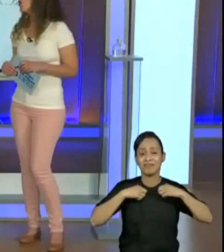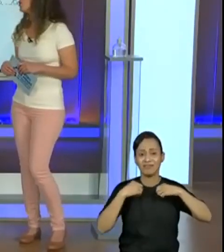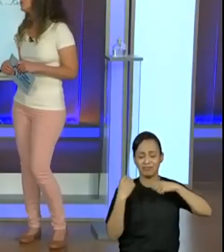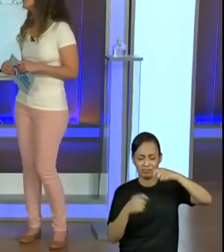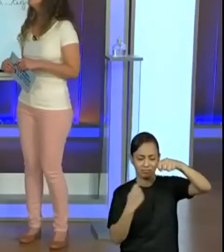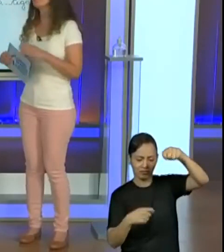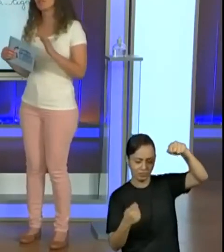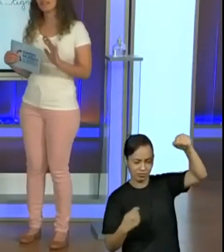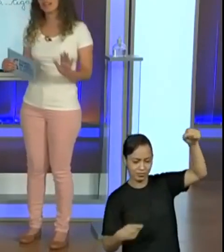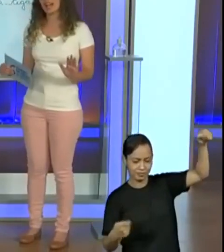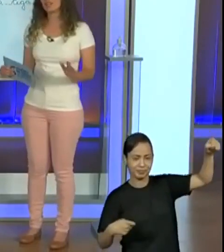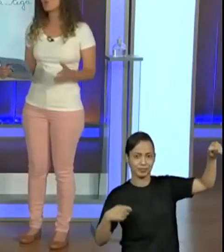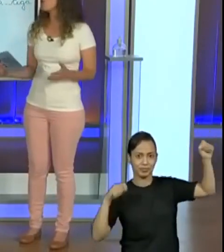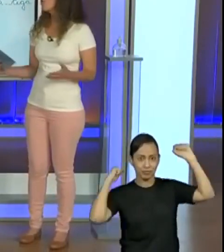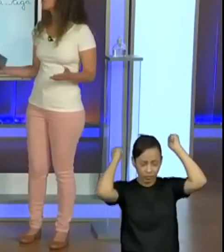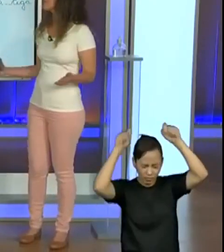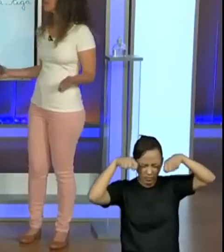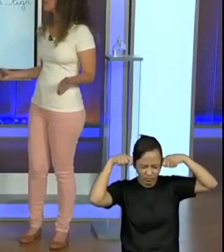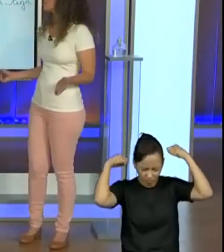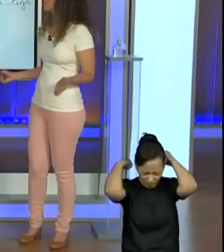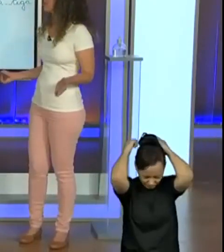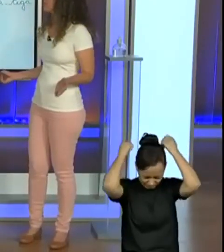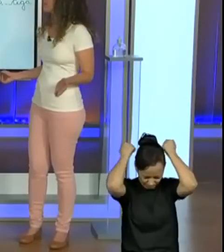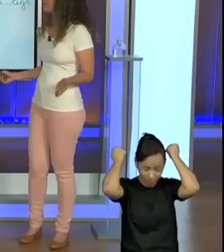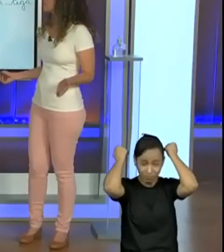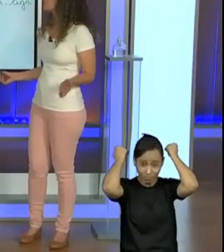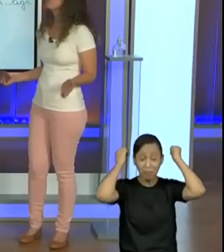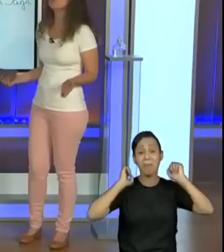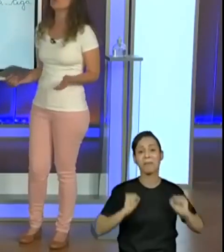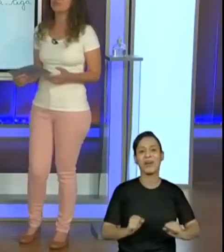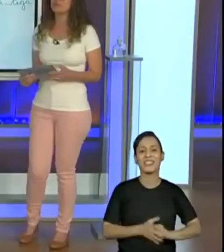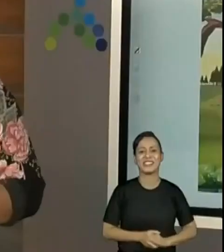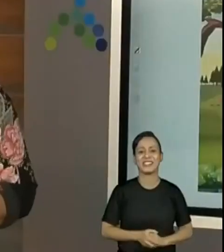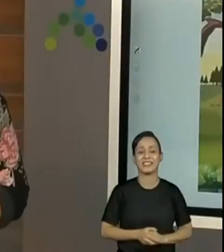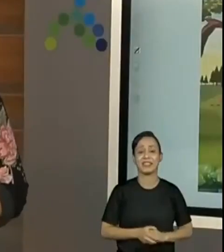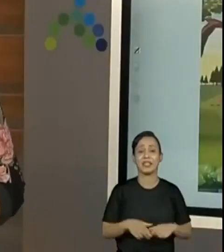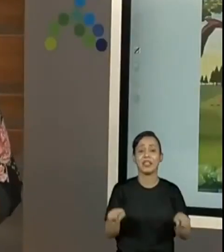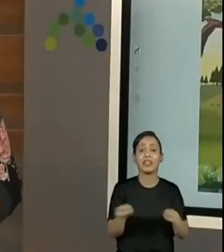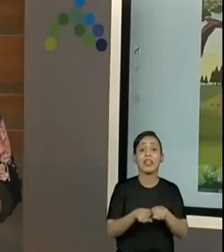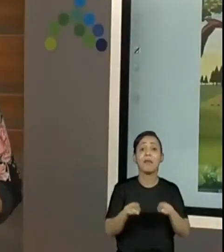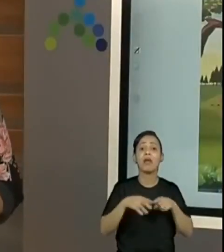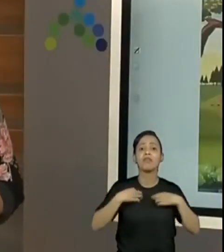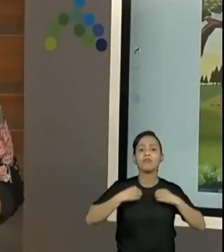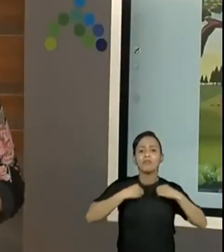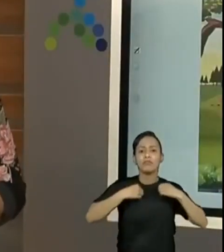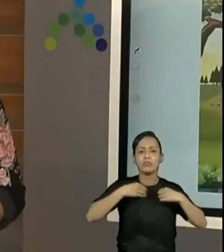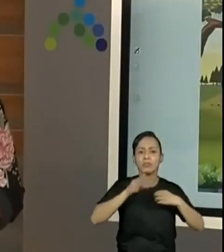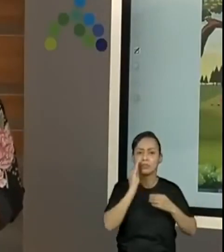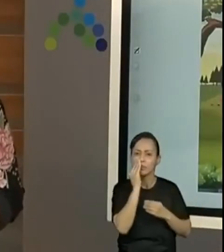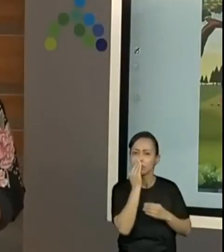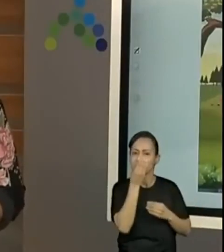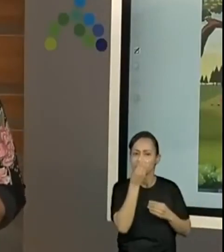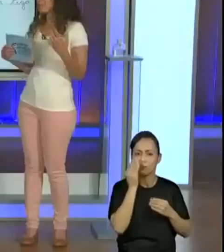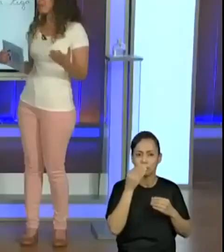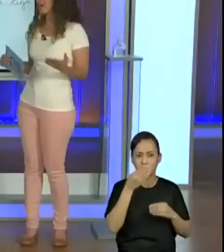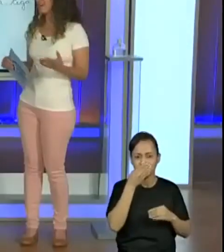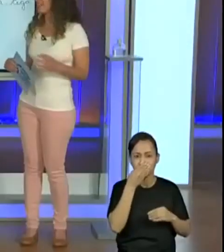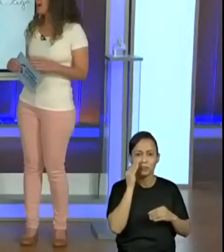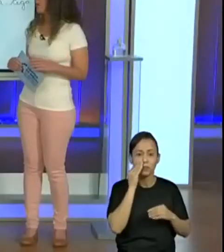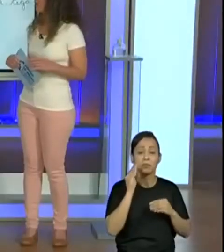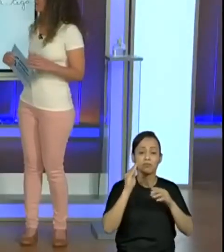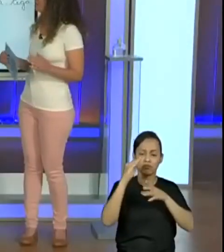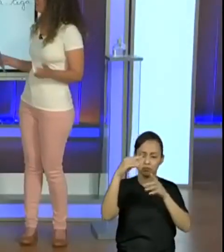é que os olhos estejam... Vendados. Vendados. Um lenço, de repente? Um lenço. Né? O que mais? Então... Tem que ter alguém